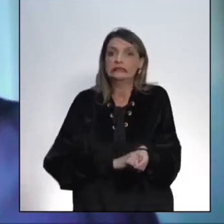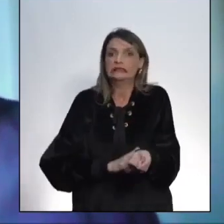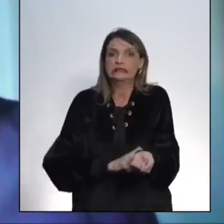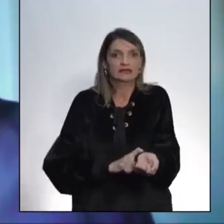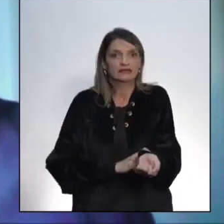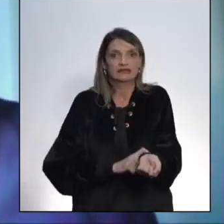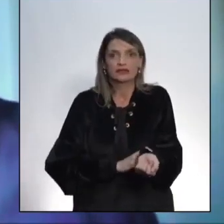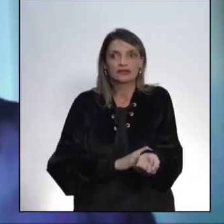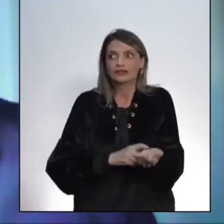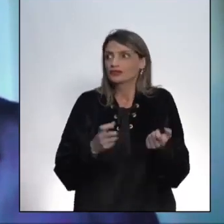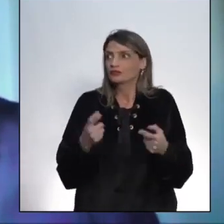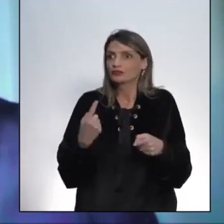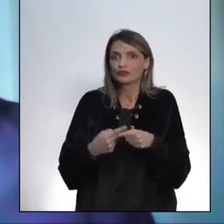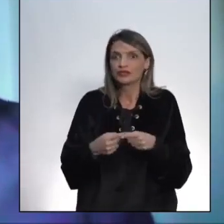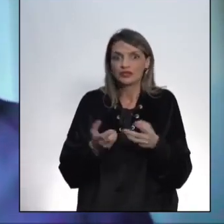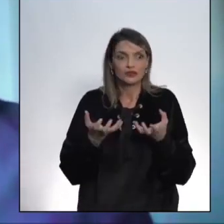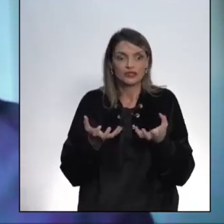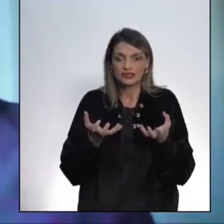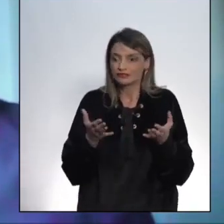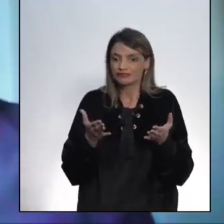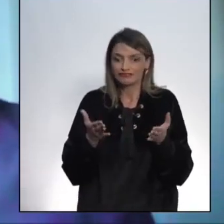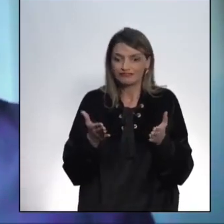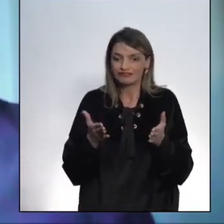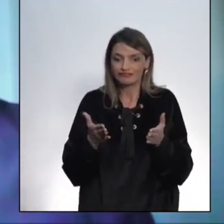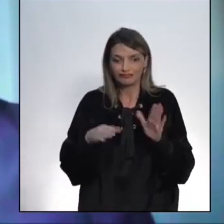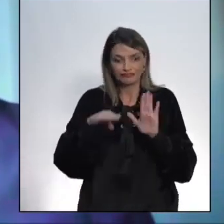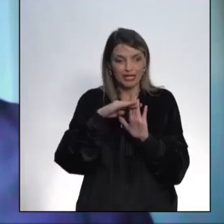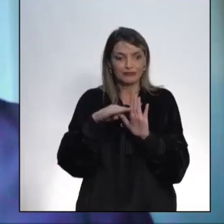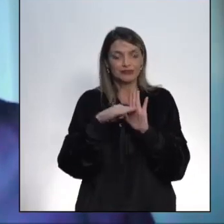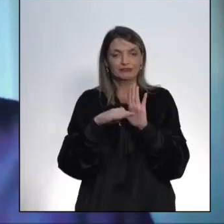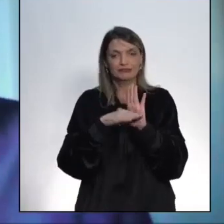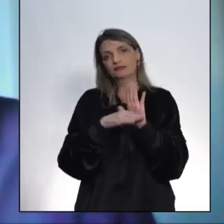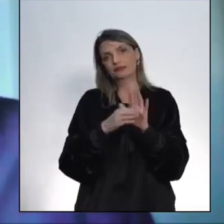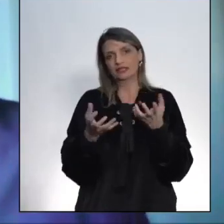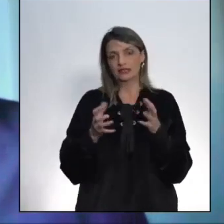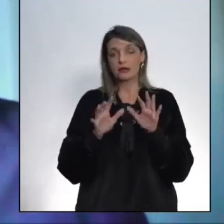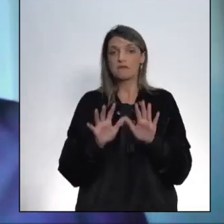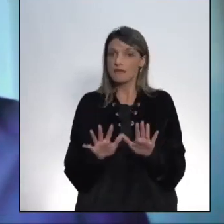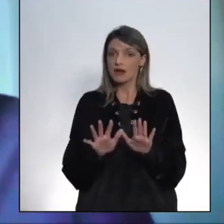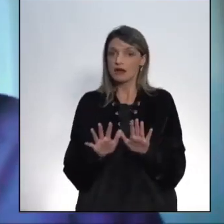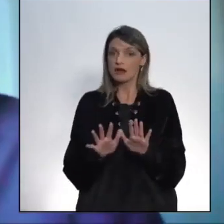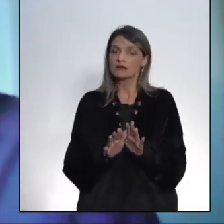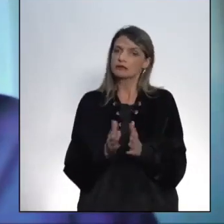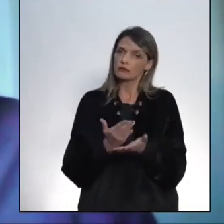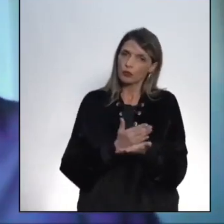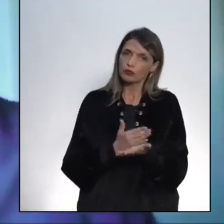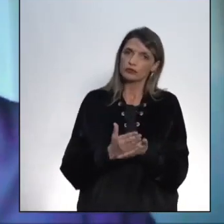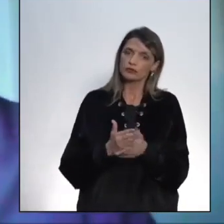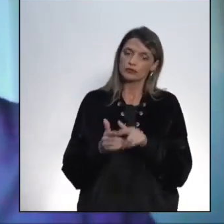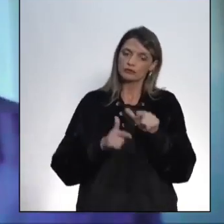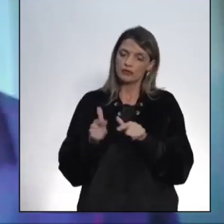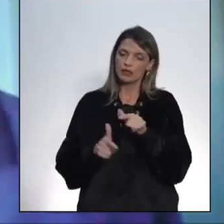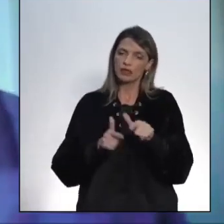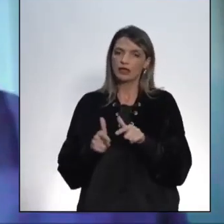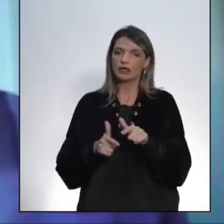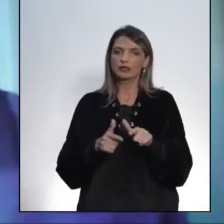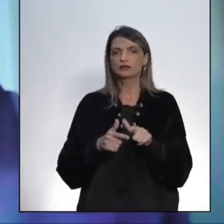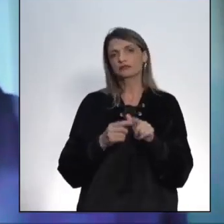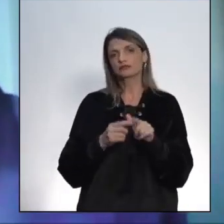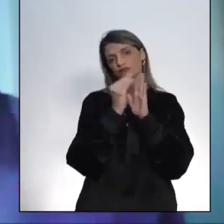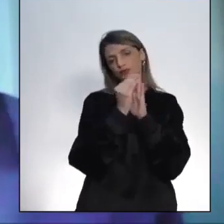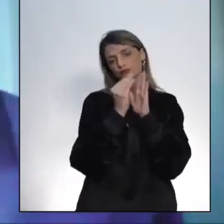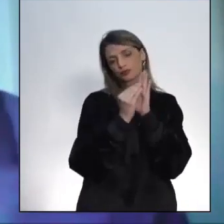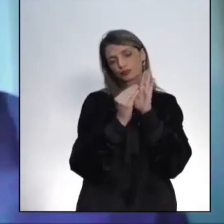norte, eu queria uma direção. Então, com o trabalho, a criação da formação e a criação da rotina ficam mais